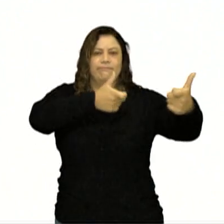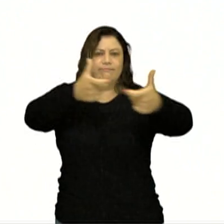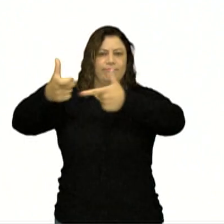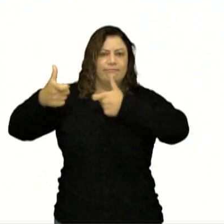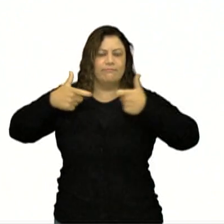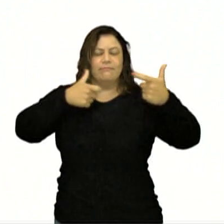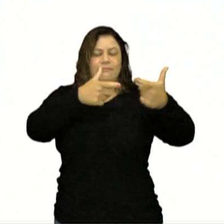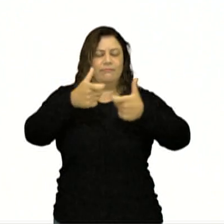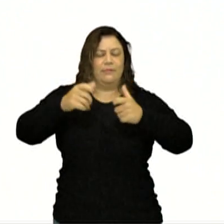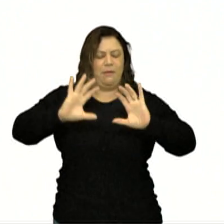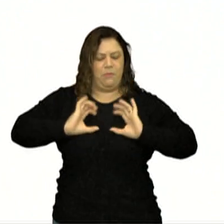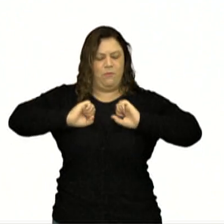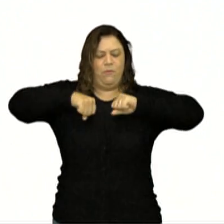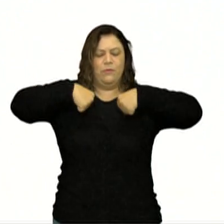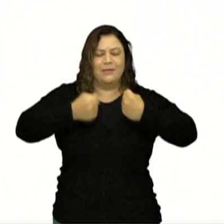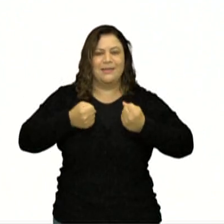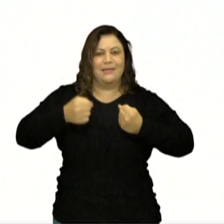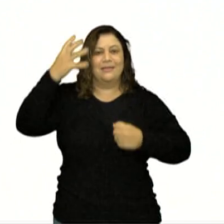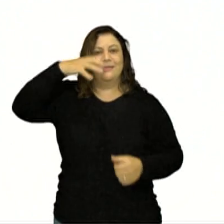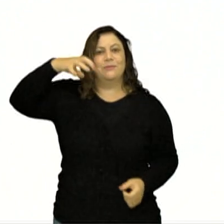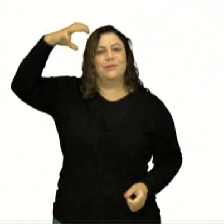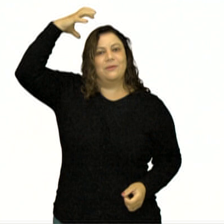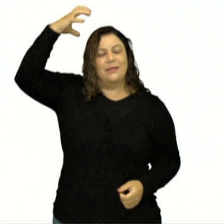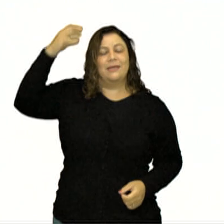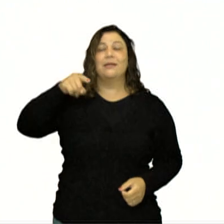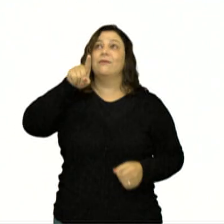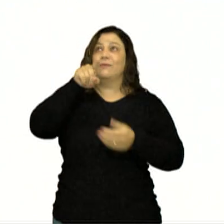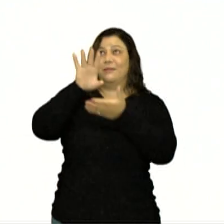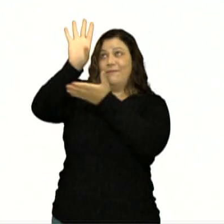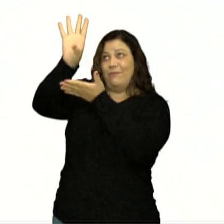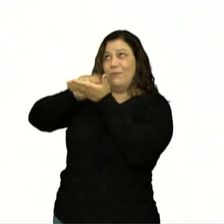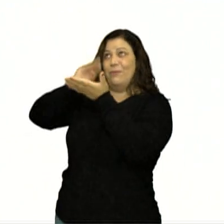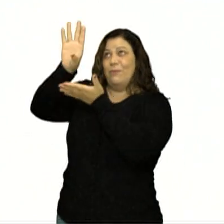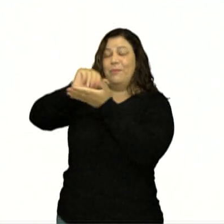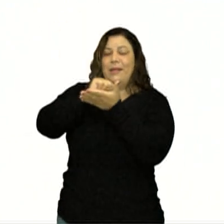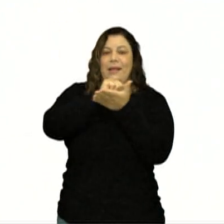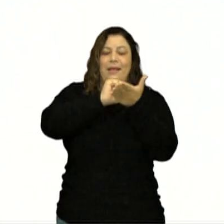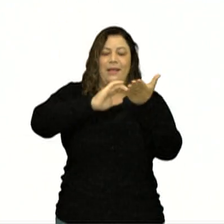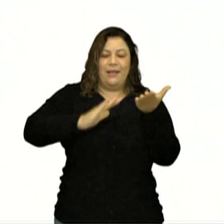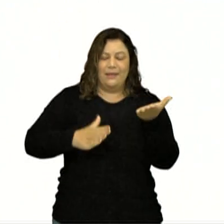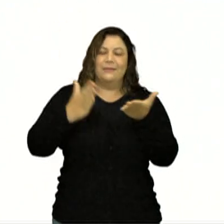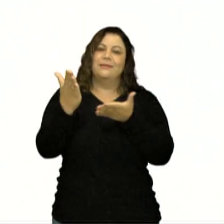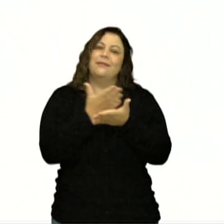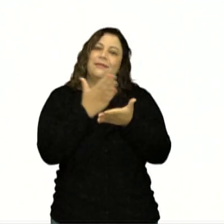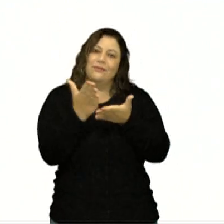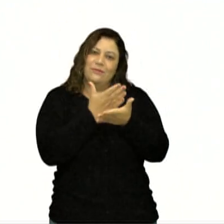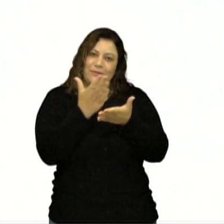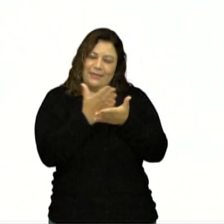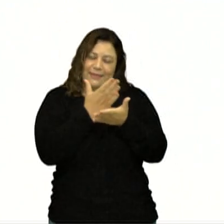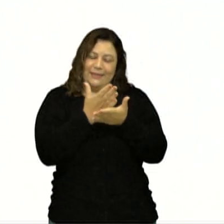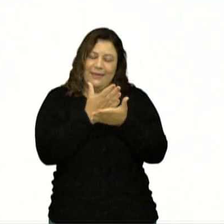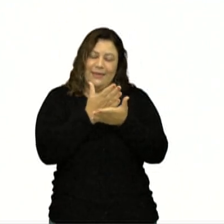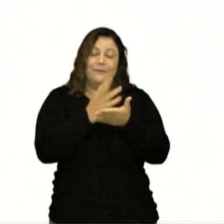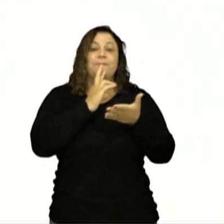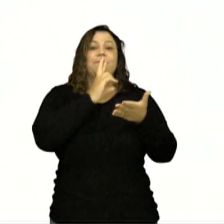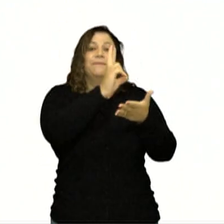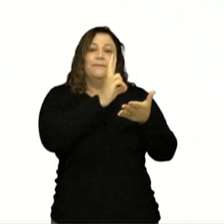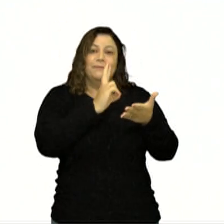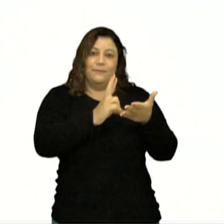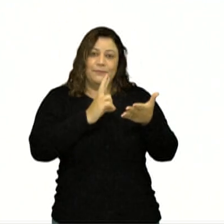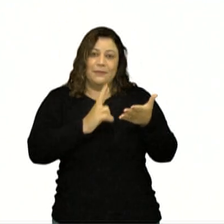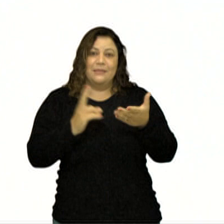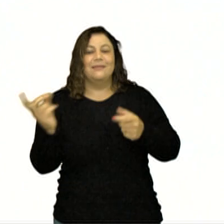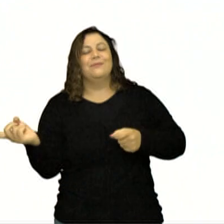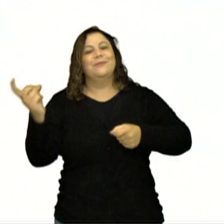para o fortalecimento do poder real? Vocês vão copiar essa atividade no caderno de vocês, vão responder e